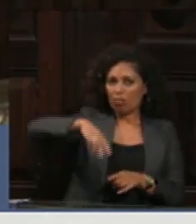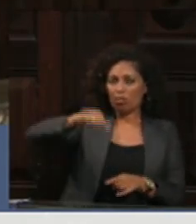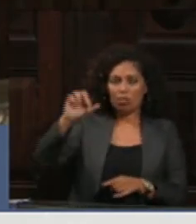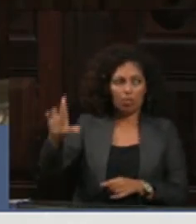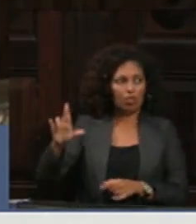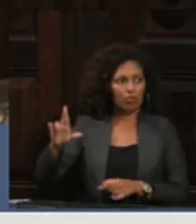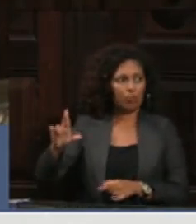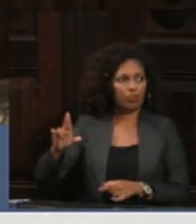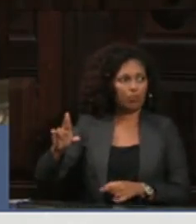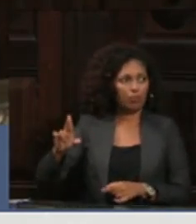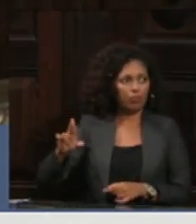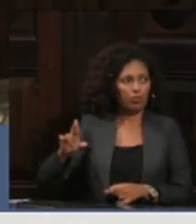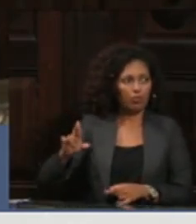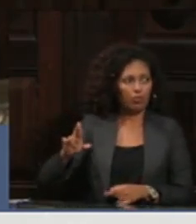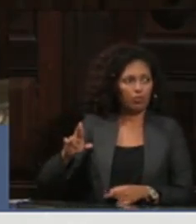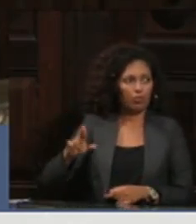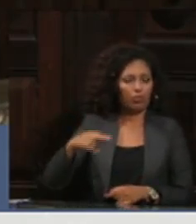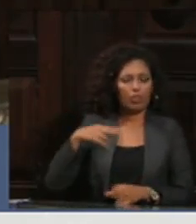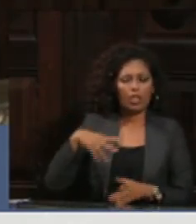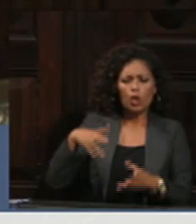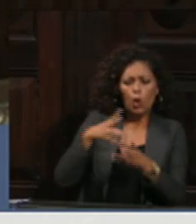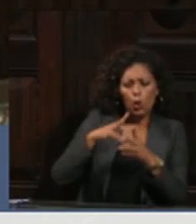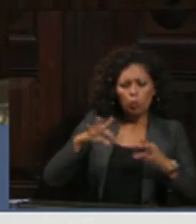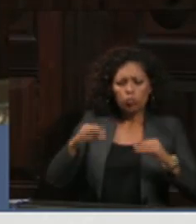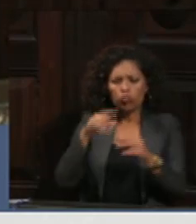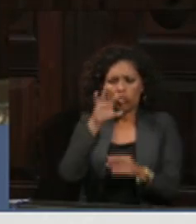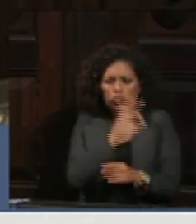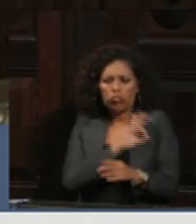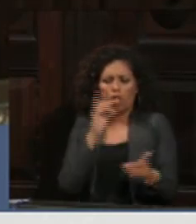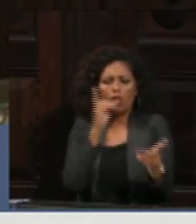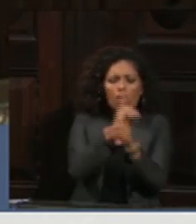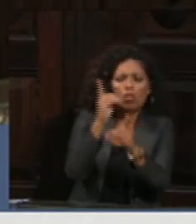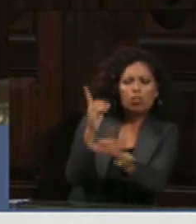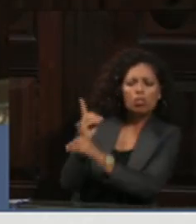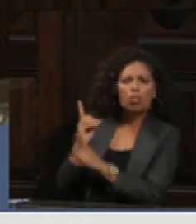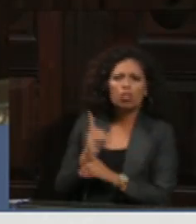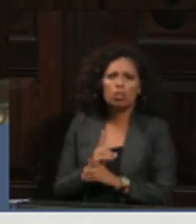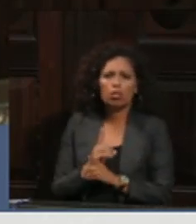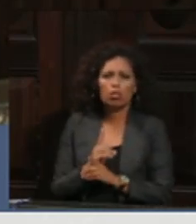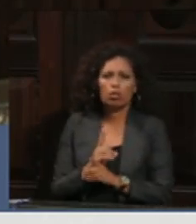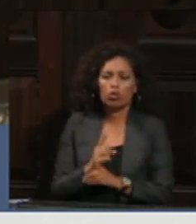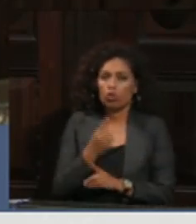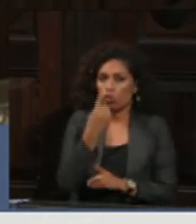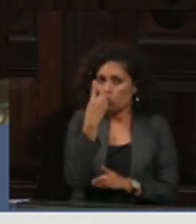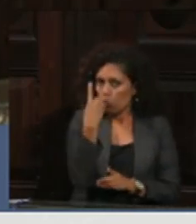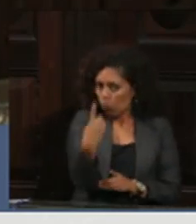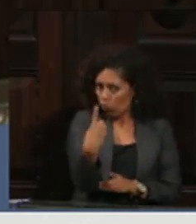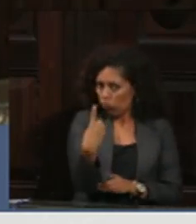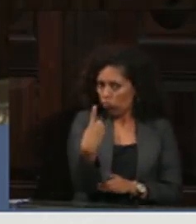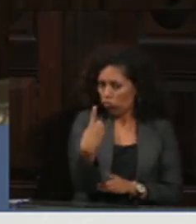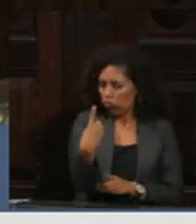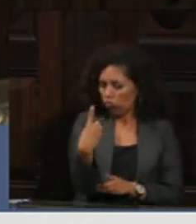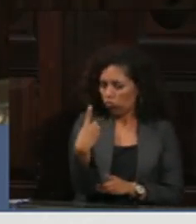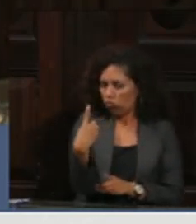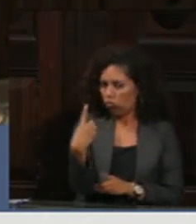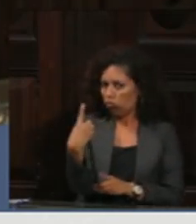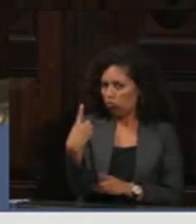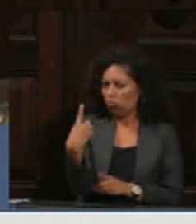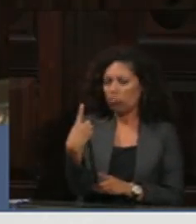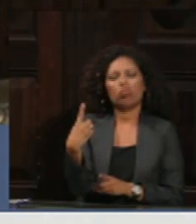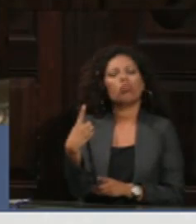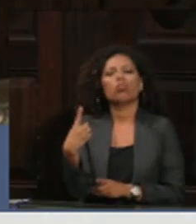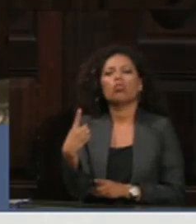nas buscas e apreensões de um dos companheiros de um